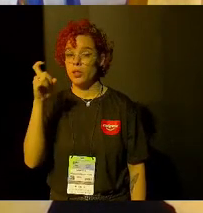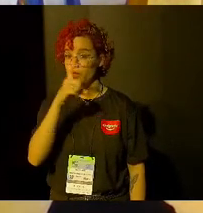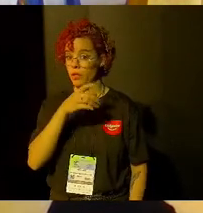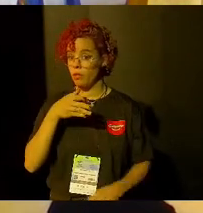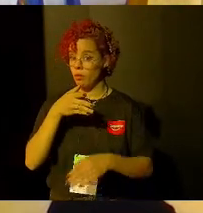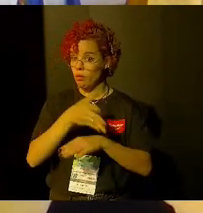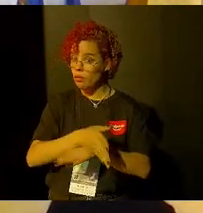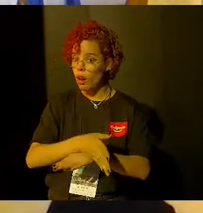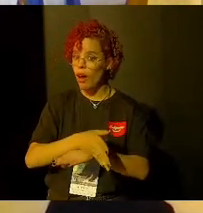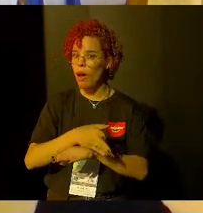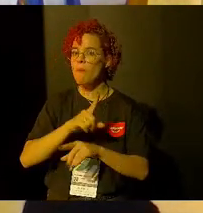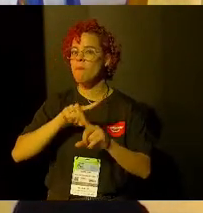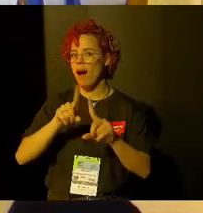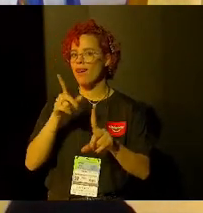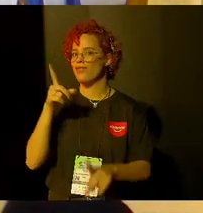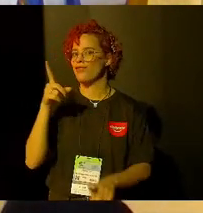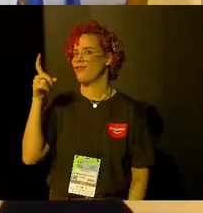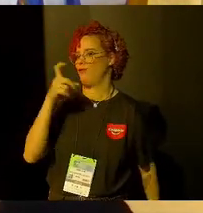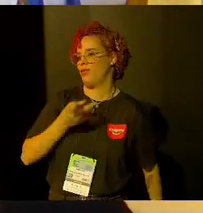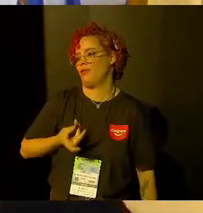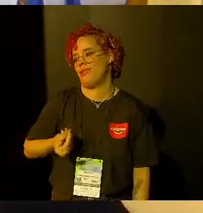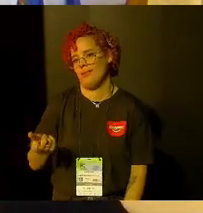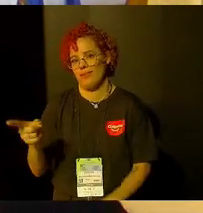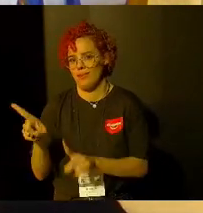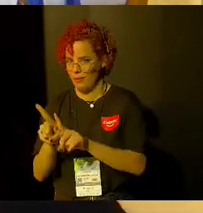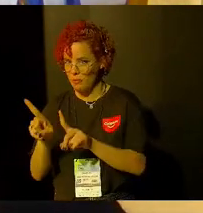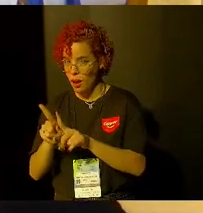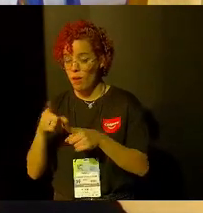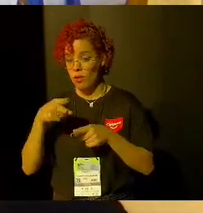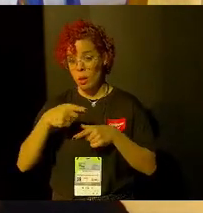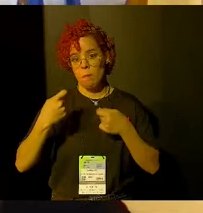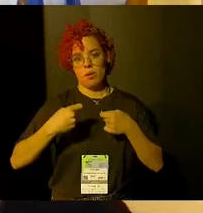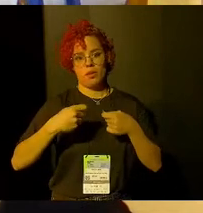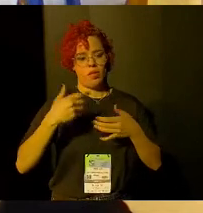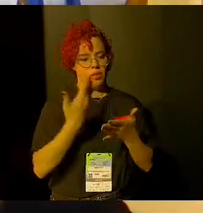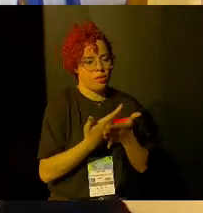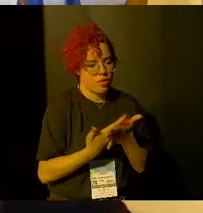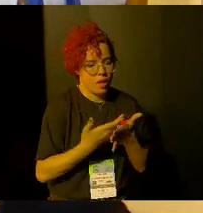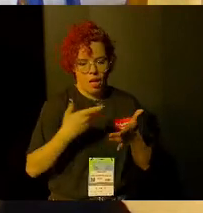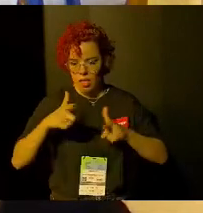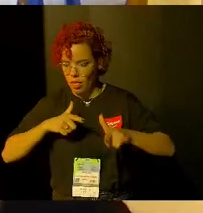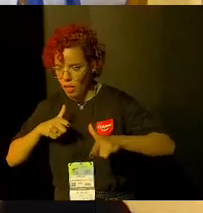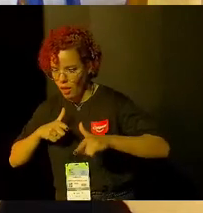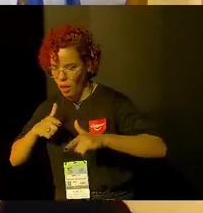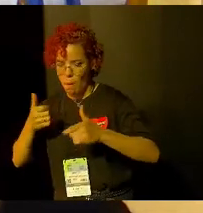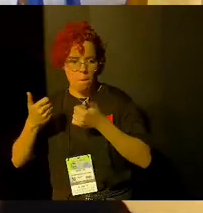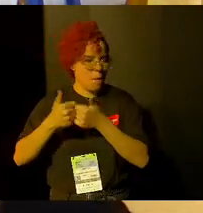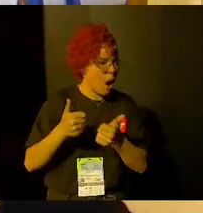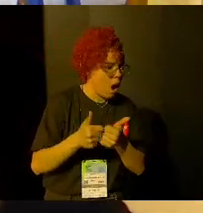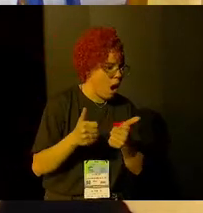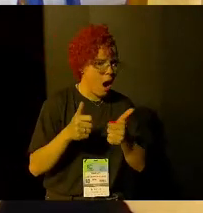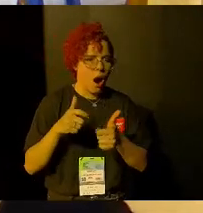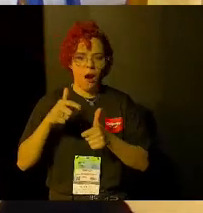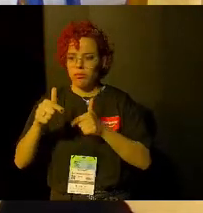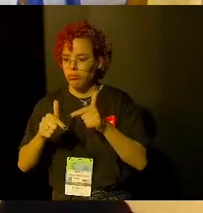é muito mais difícil sair porque você tem que estudar Você tem que trabalhar você tem que ganhar dinheiro você tem que se alimentar você tem que pegar Transportes você precisa fazer o trabalho com qualidade